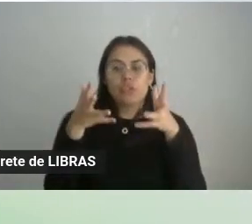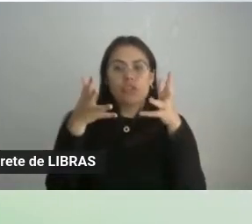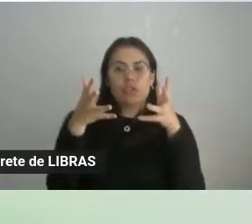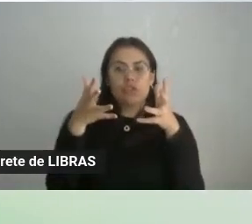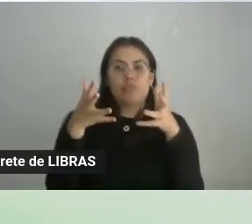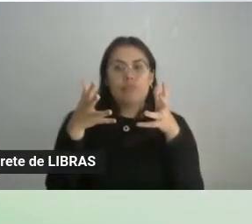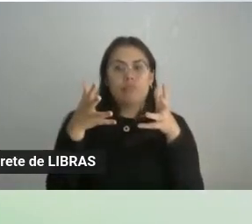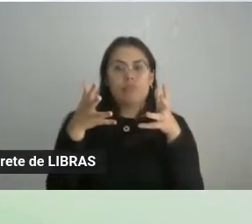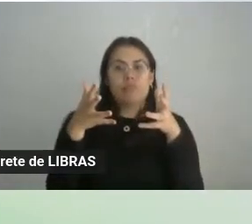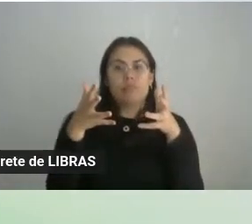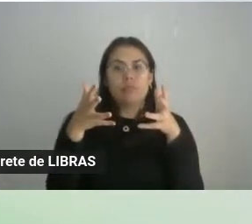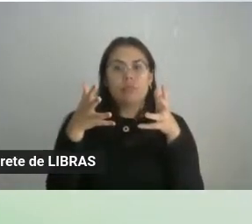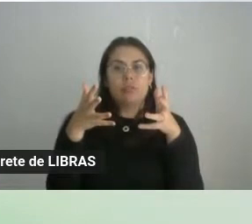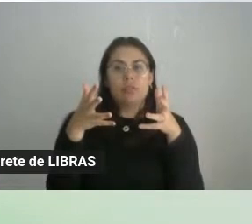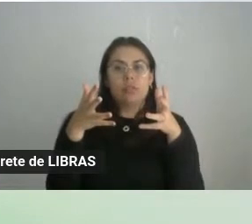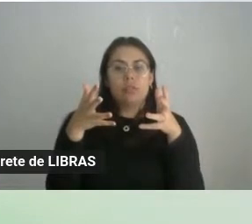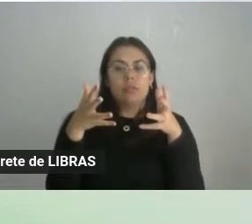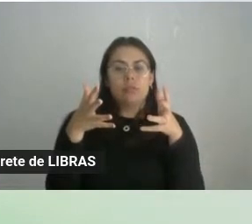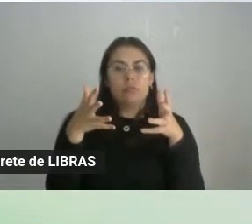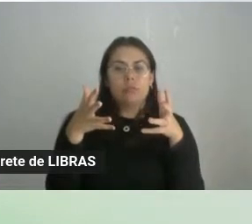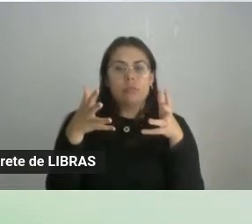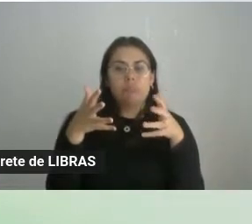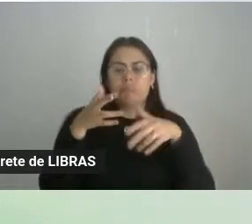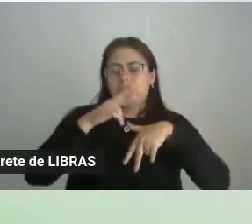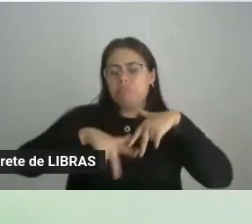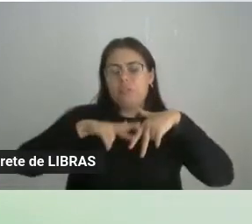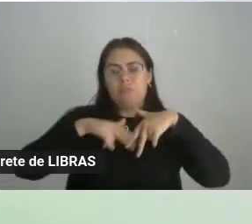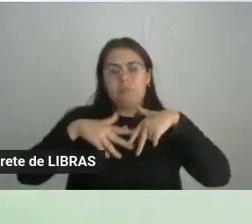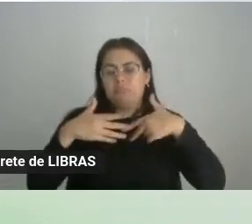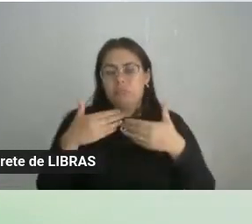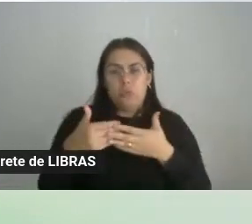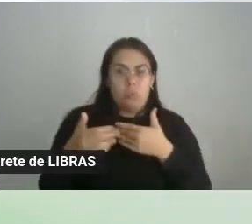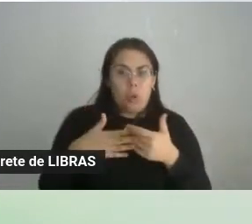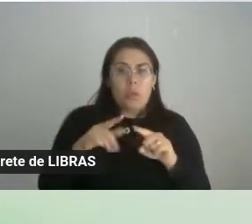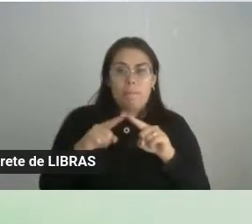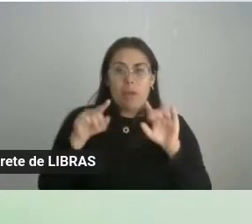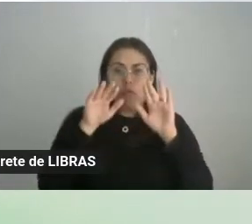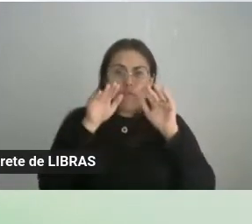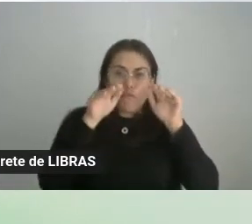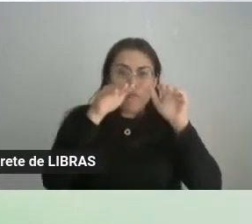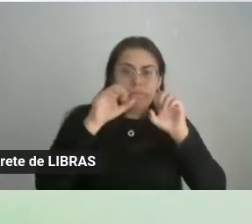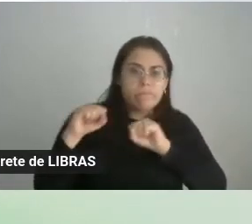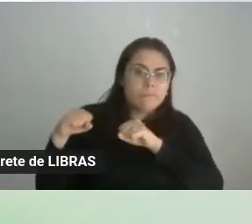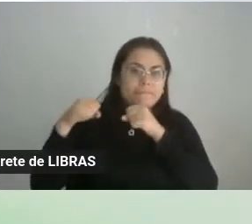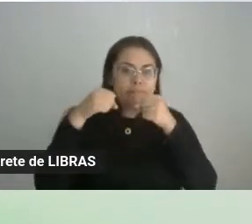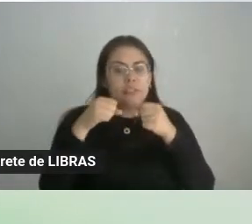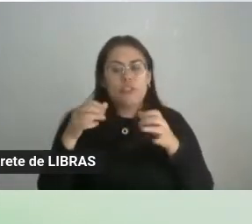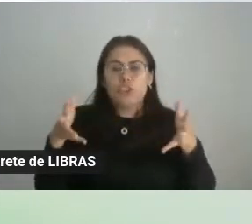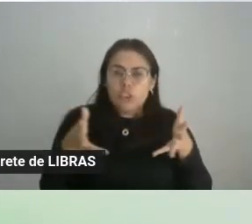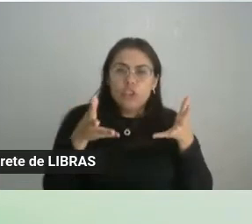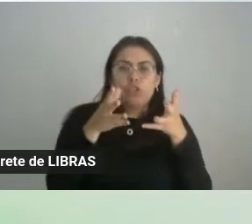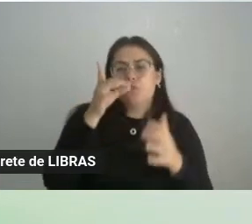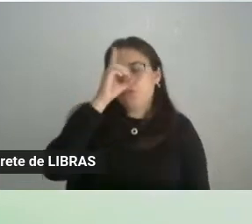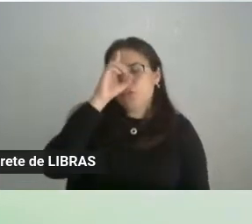dedicação, independentemente do aspecto de gênero, e muito mais ao nível de dedicação. Então, esse incentivo diário de dizer que uma